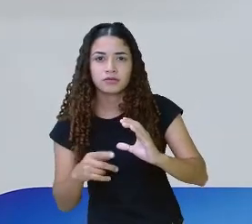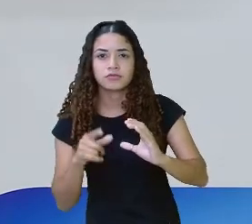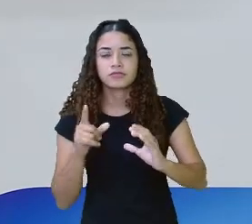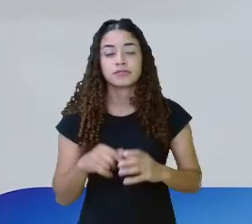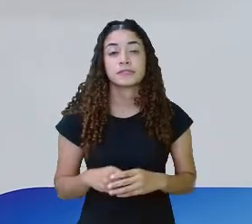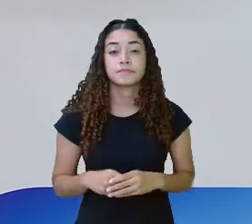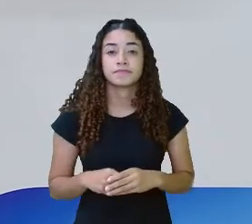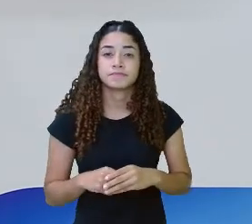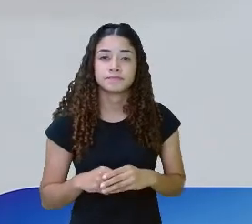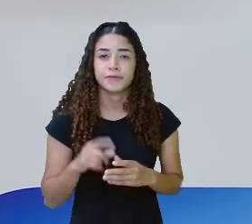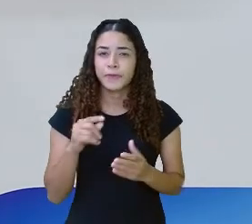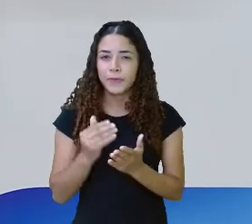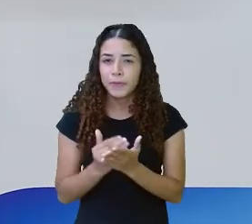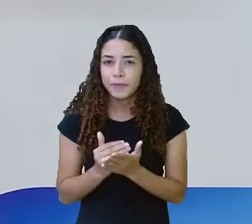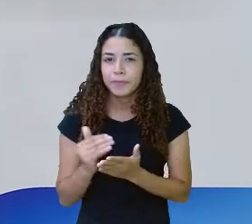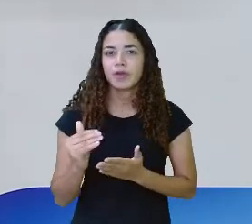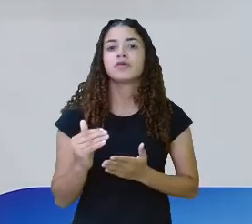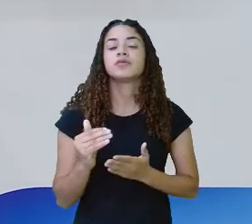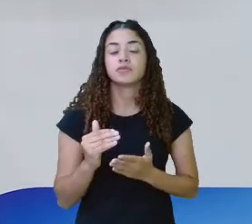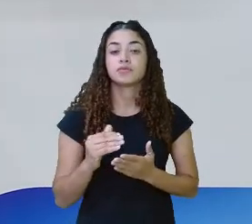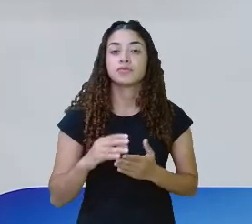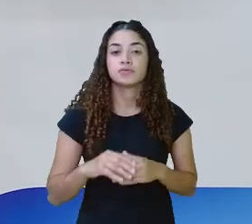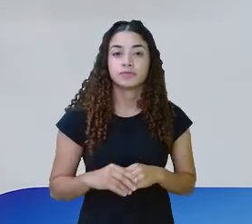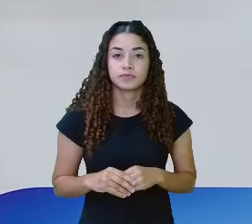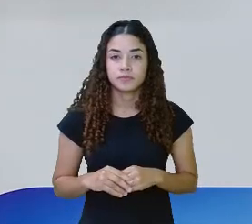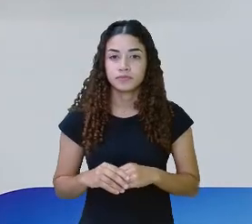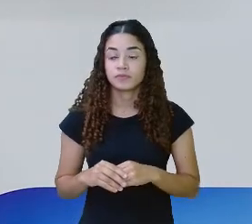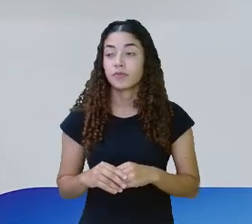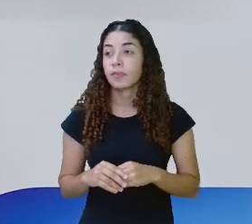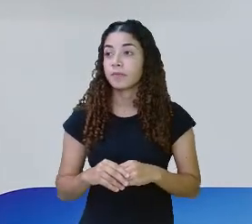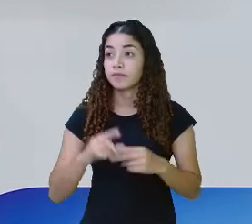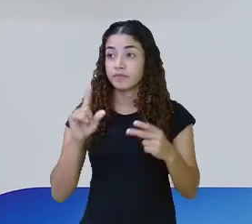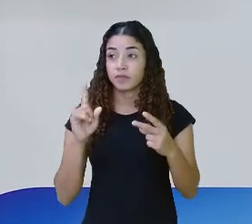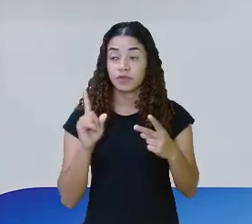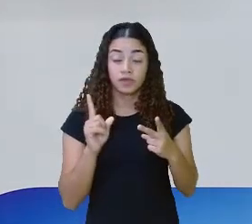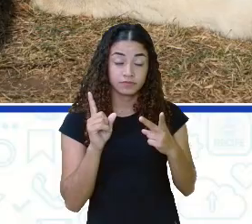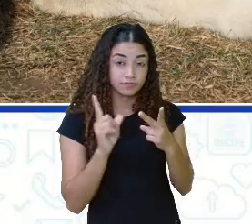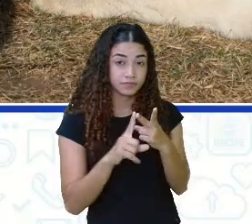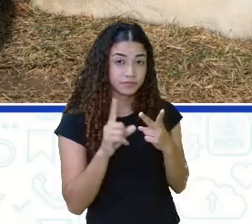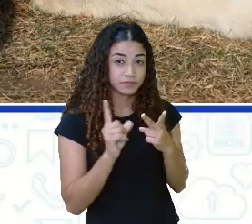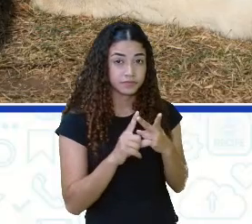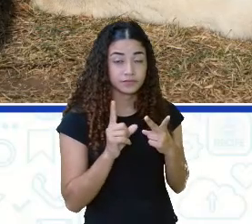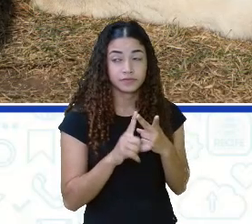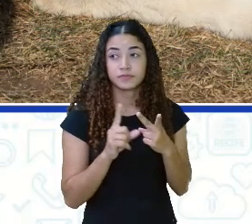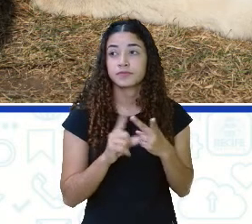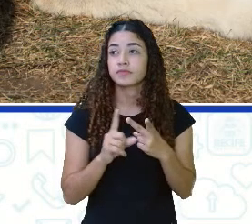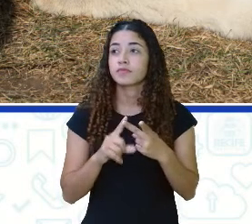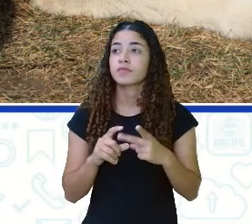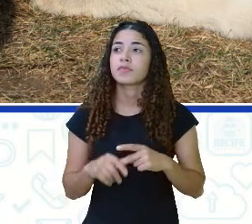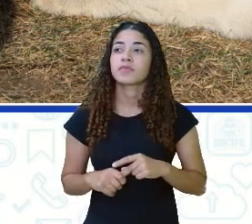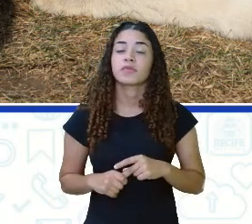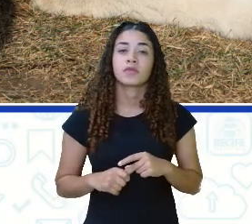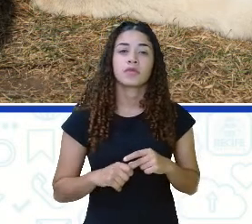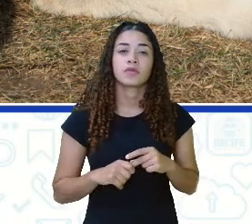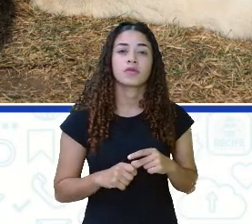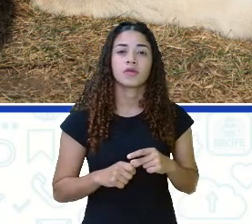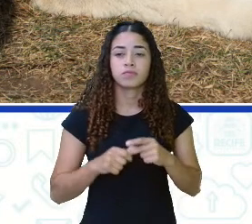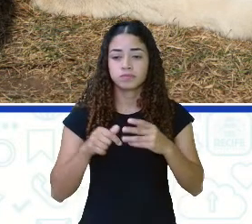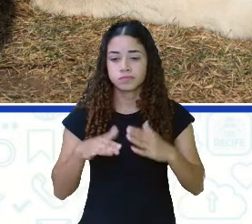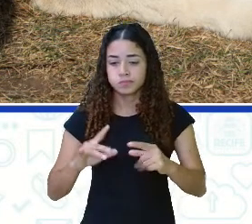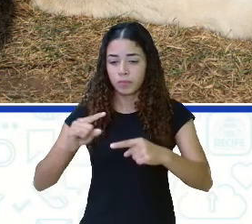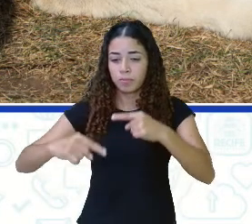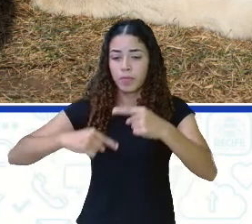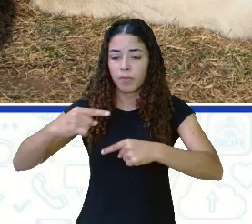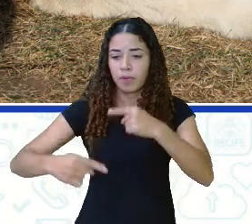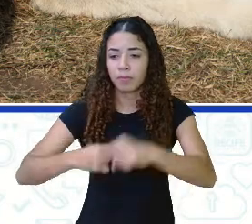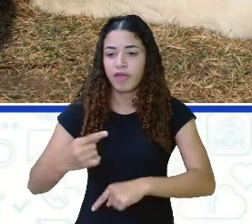premissa. A gente pode falar isso, né, professora Isabel, que é uma premissa da seleção natural. Outra coisa, nem toda a prole é capaz de